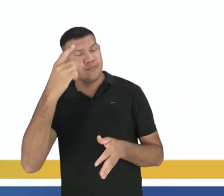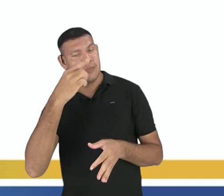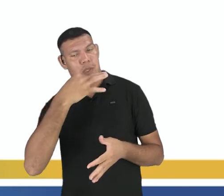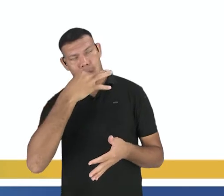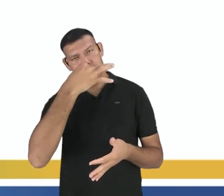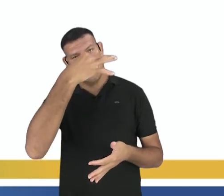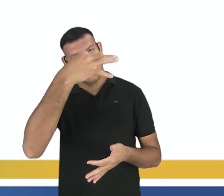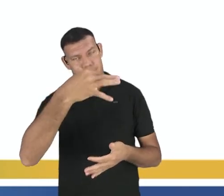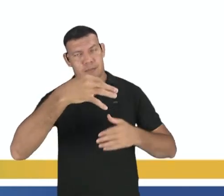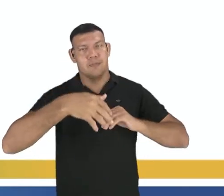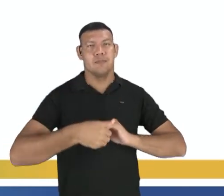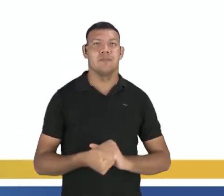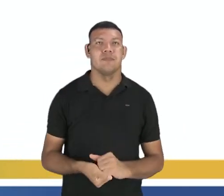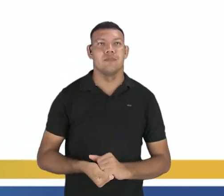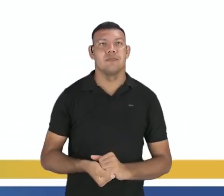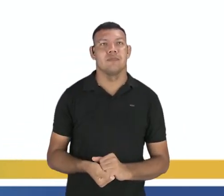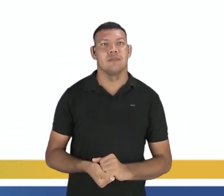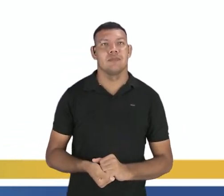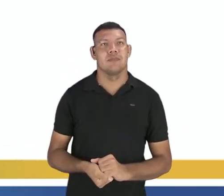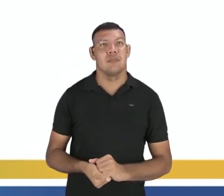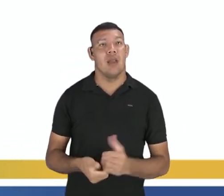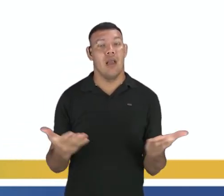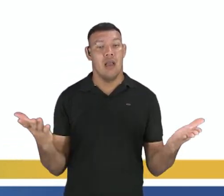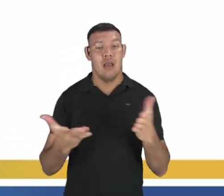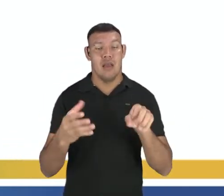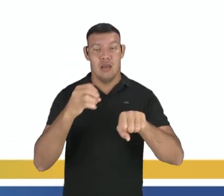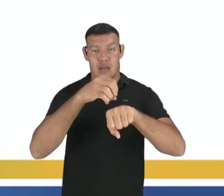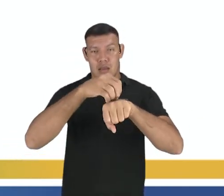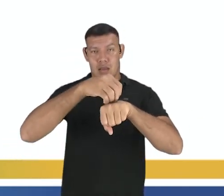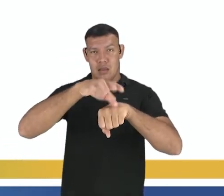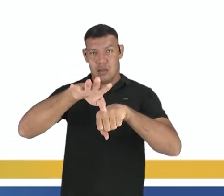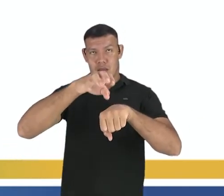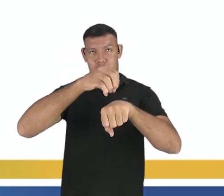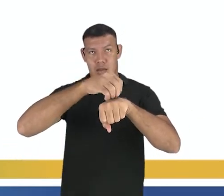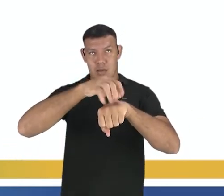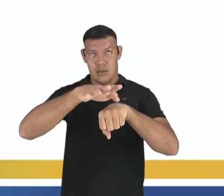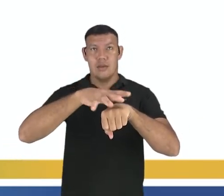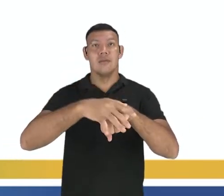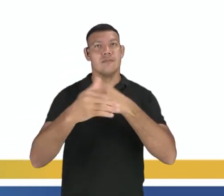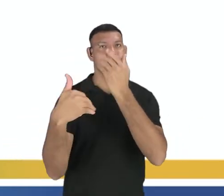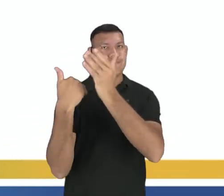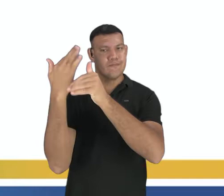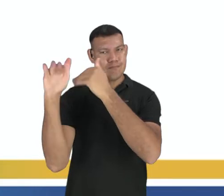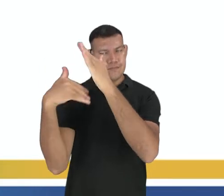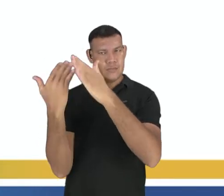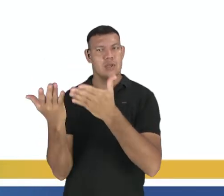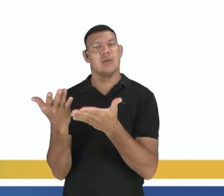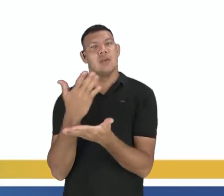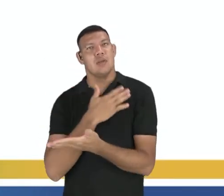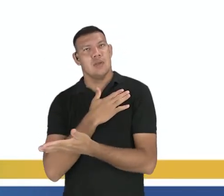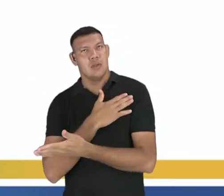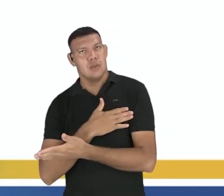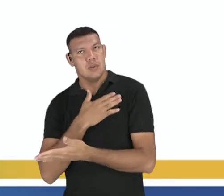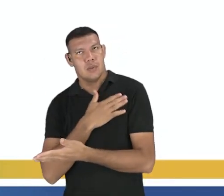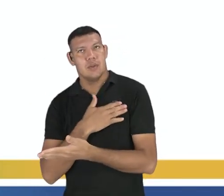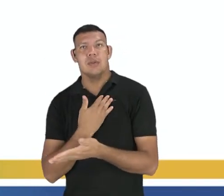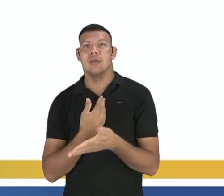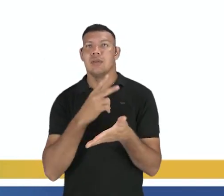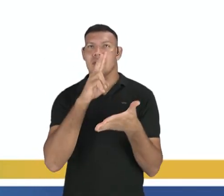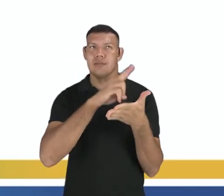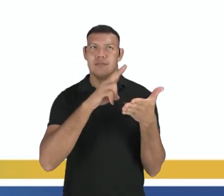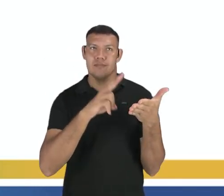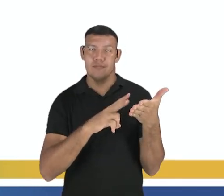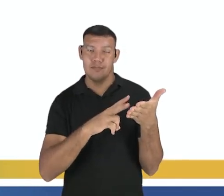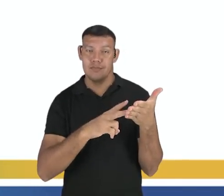a nossa opinião. Nós temos aqui algumas dicas para desenvolver aí, então, esse gosto pela leitura. Primeiro é ler